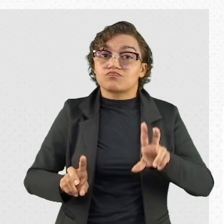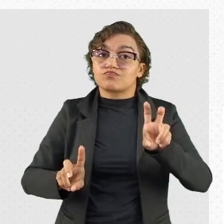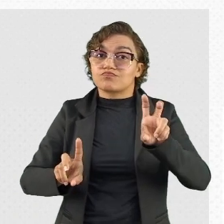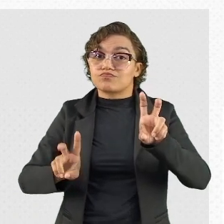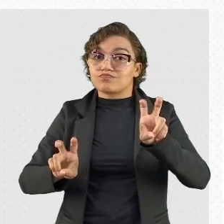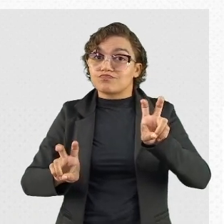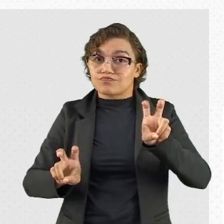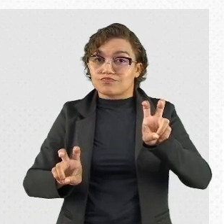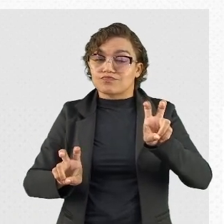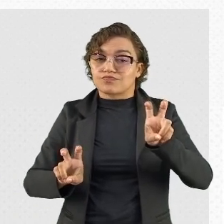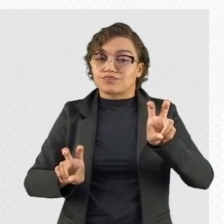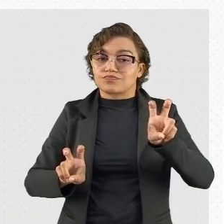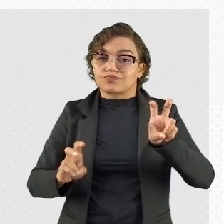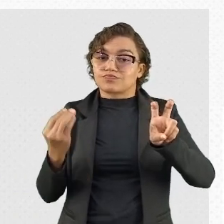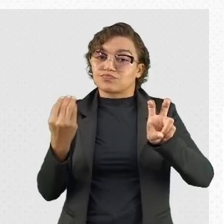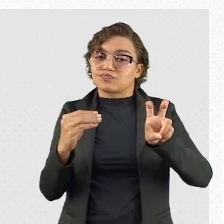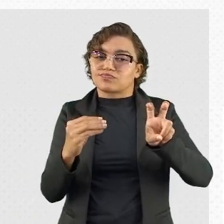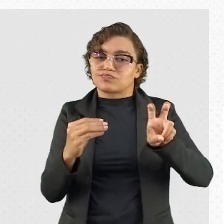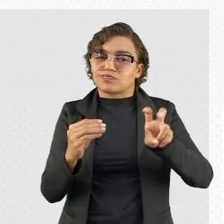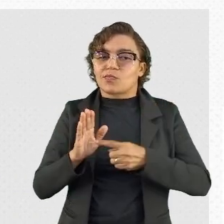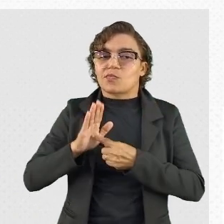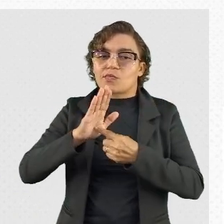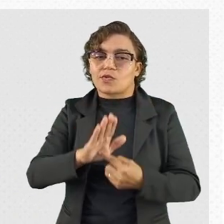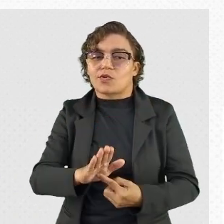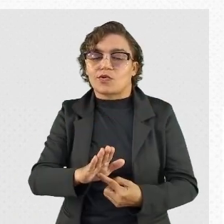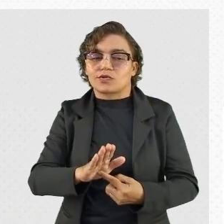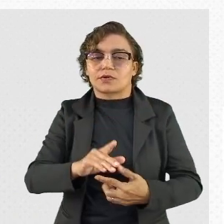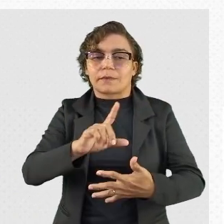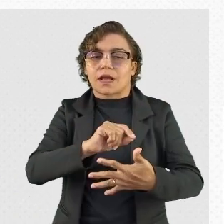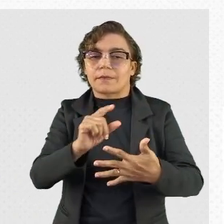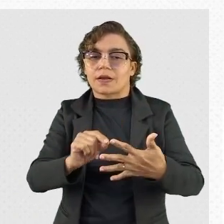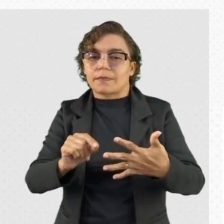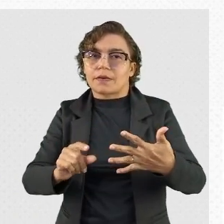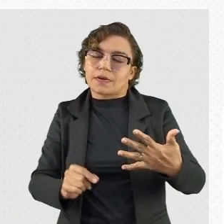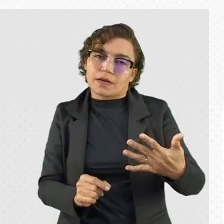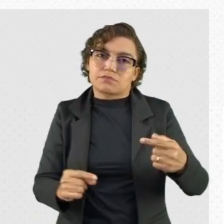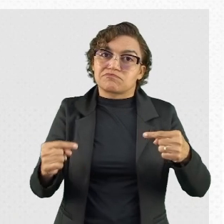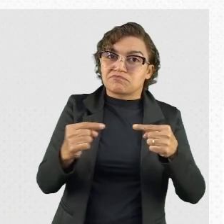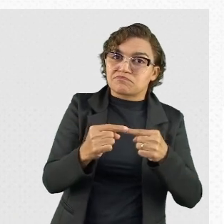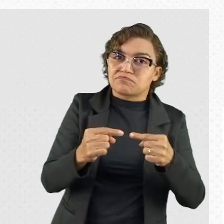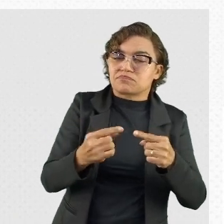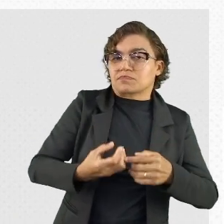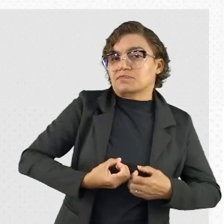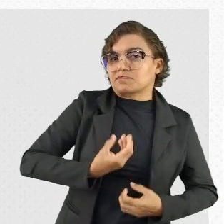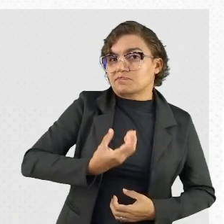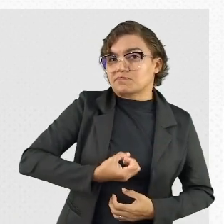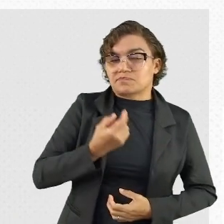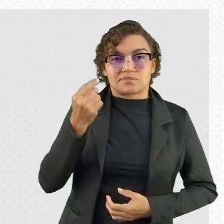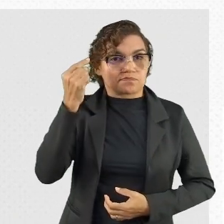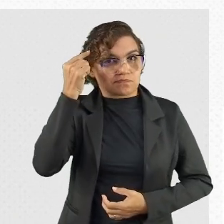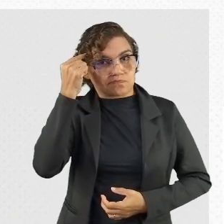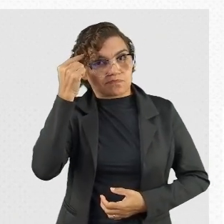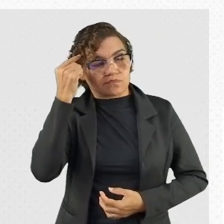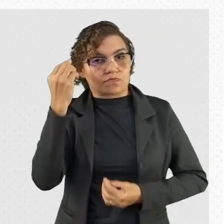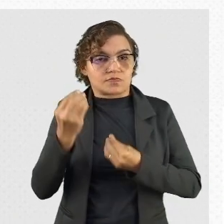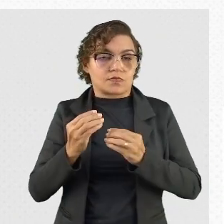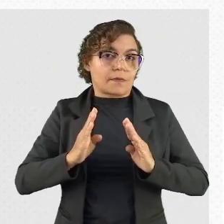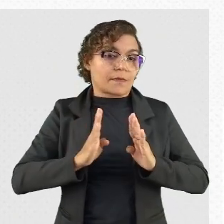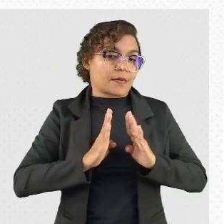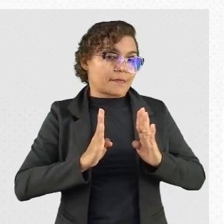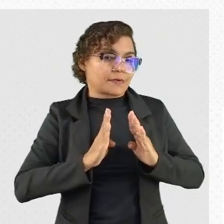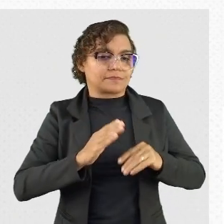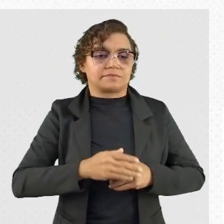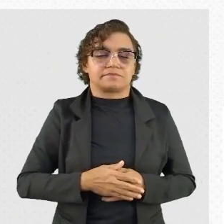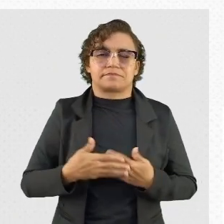citação, indique a afirmativa que melhor expressa o pensamento de Tomás de